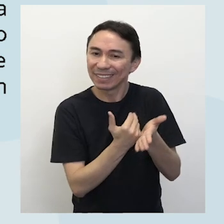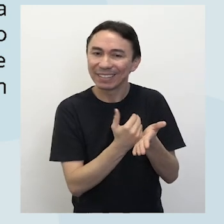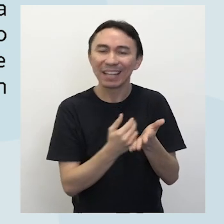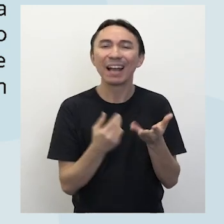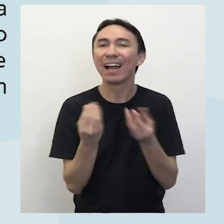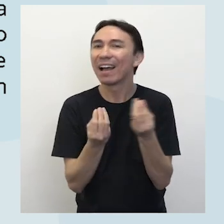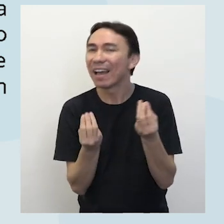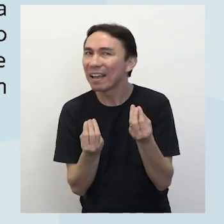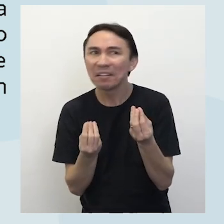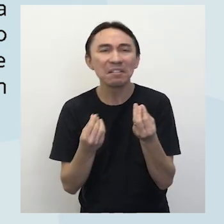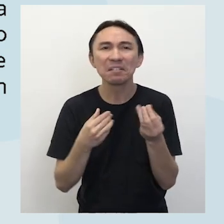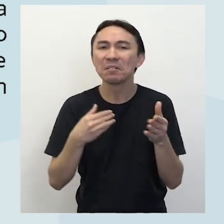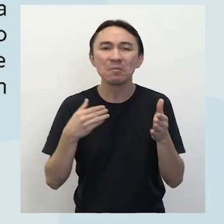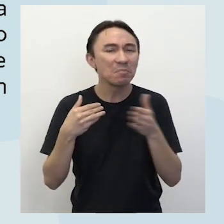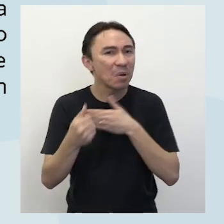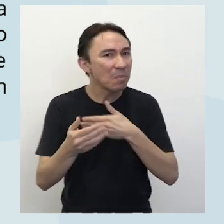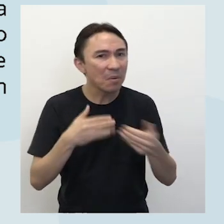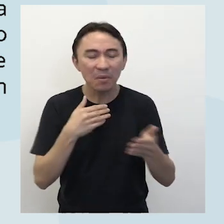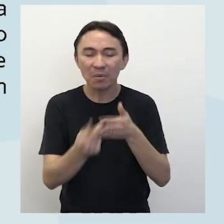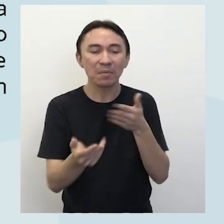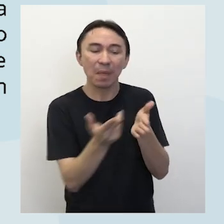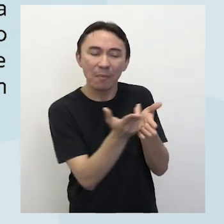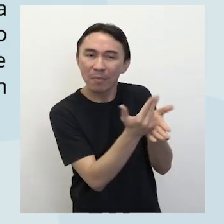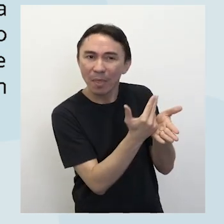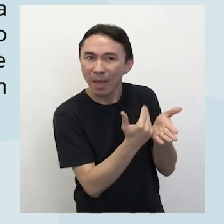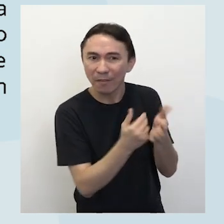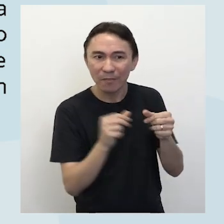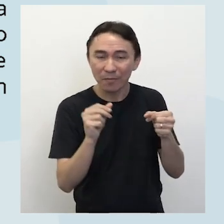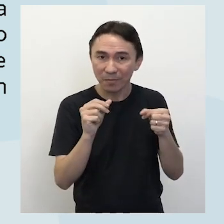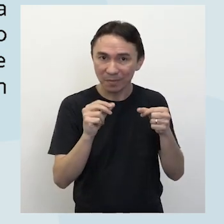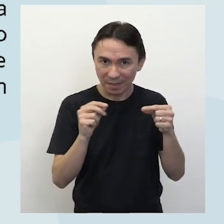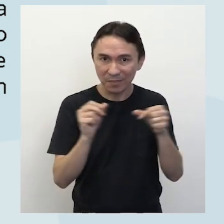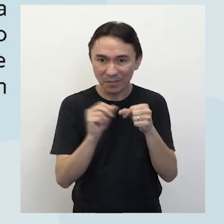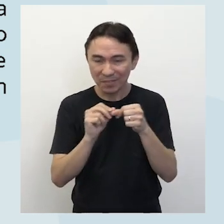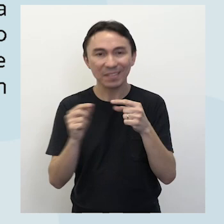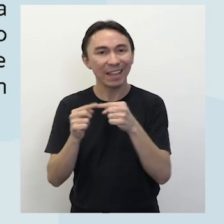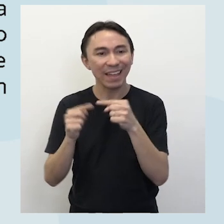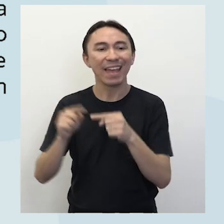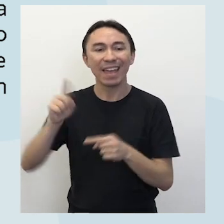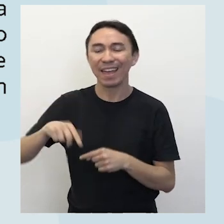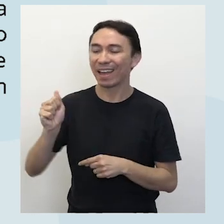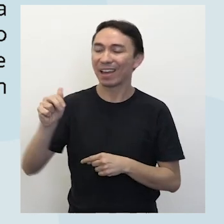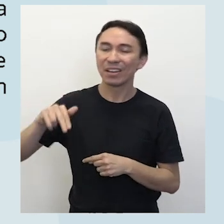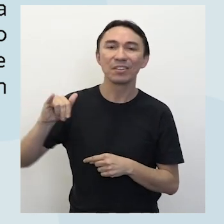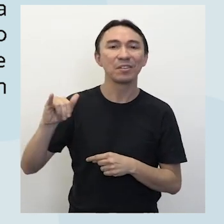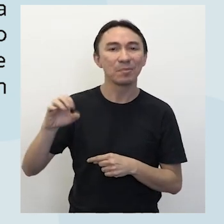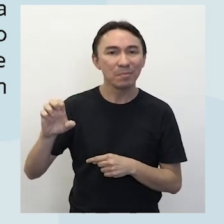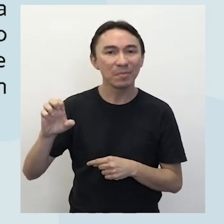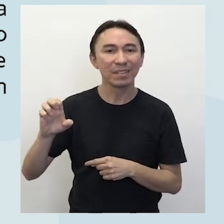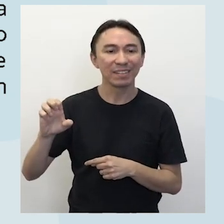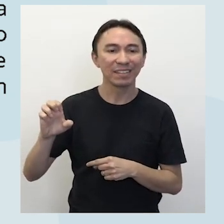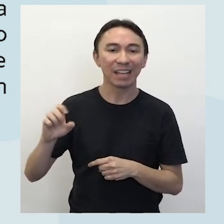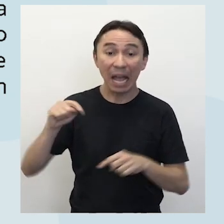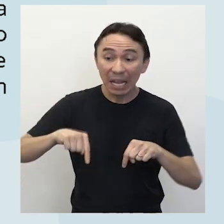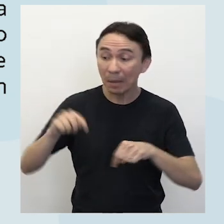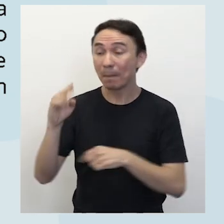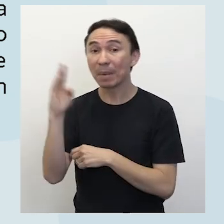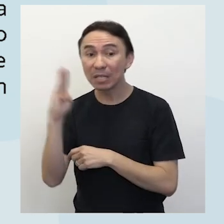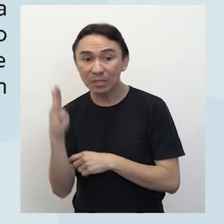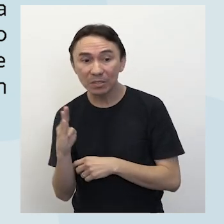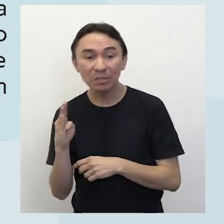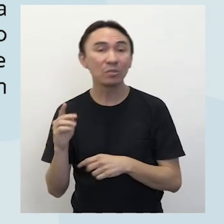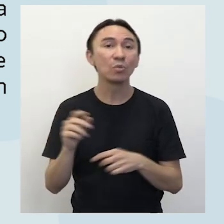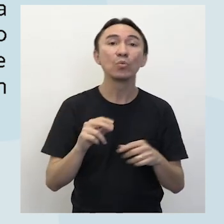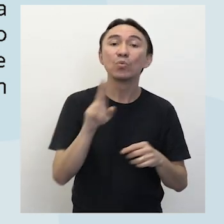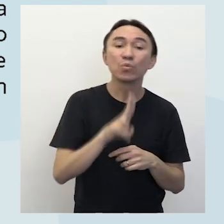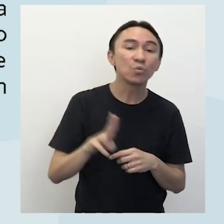designar qualquer forma de ilustração ou animação que existe. Já aqui no Brasil, aquilo que você falou, o que é? Aqui no Brasil, utilizamos esse termo para designar